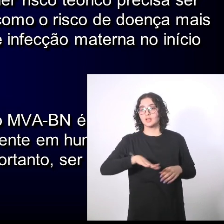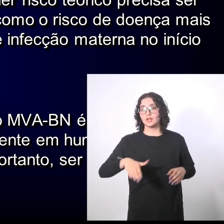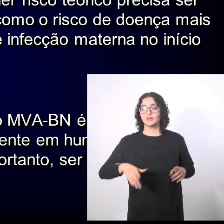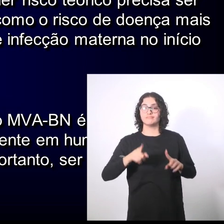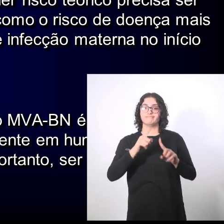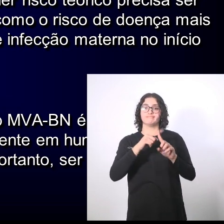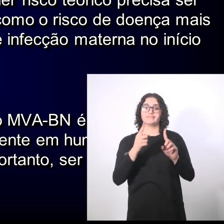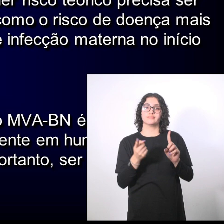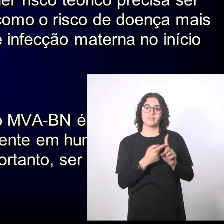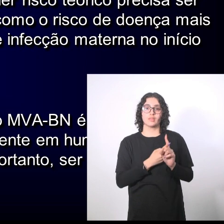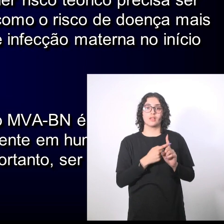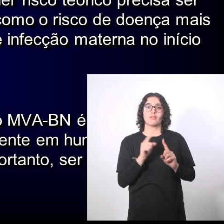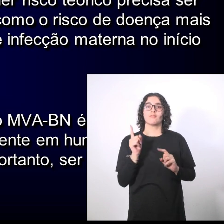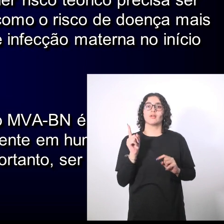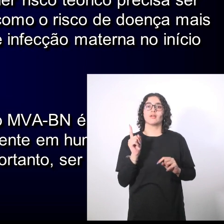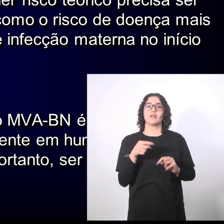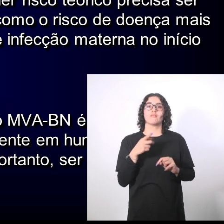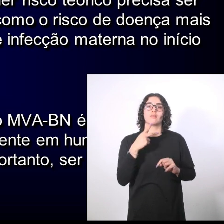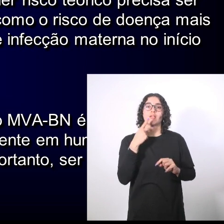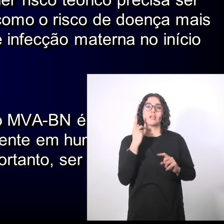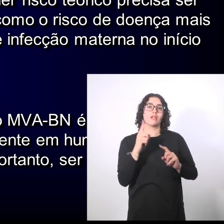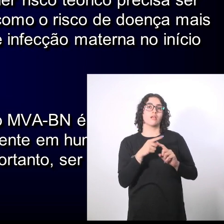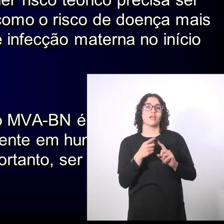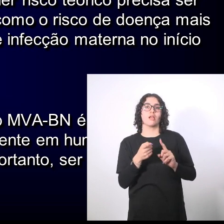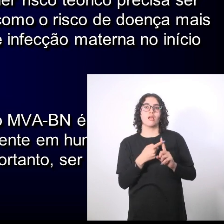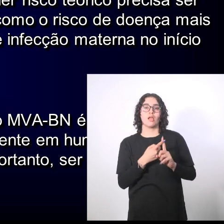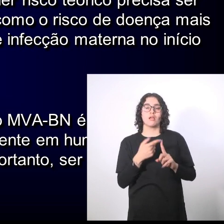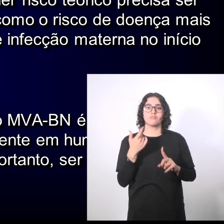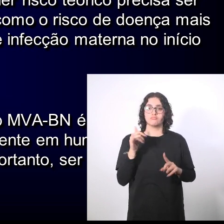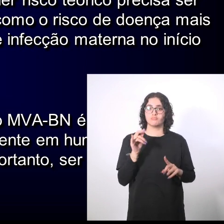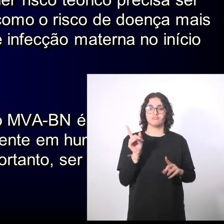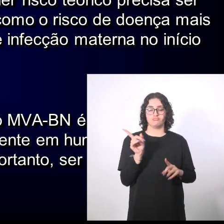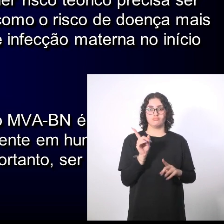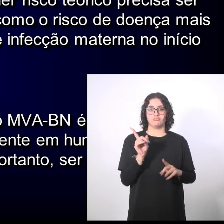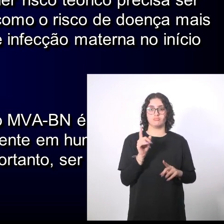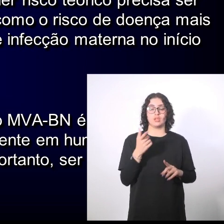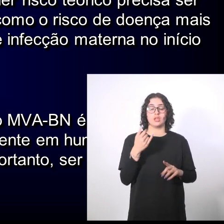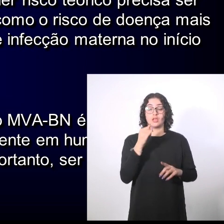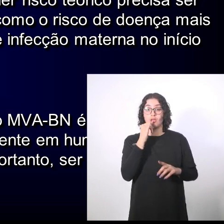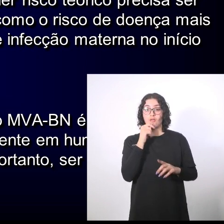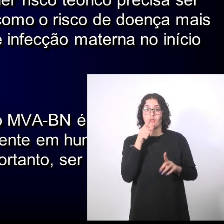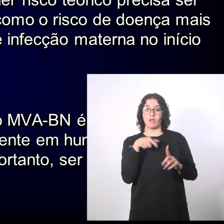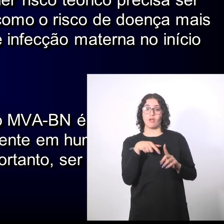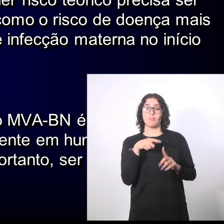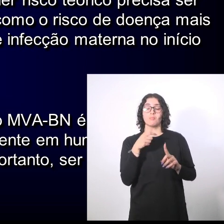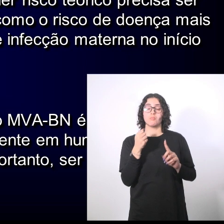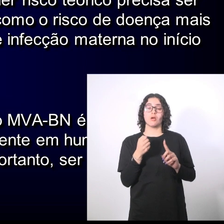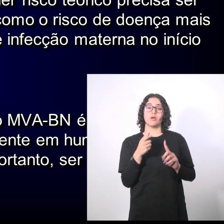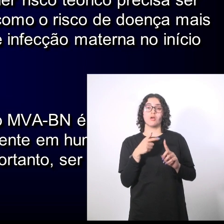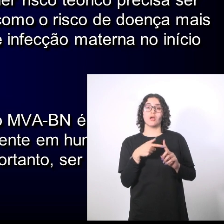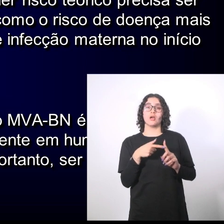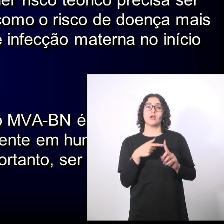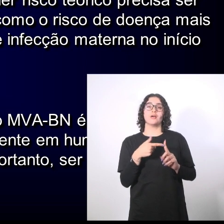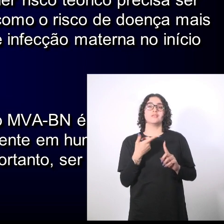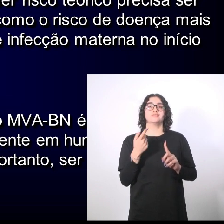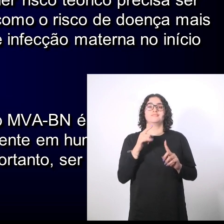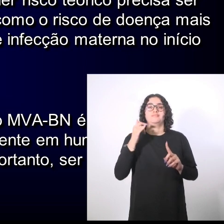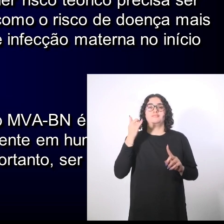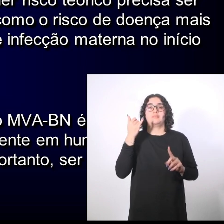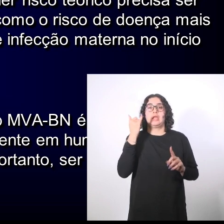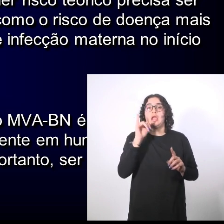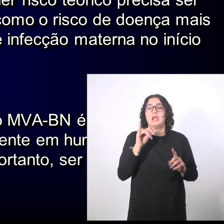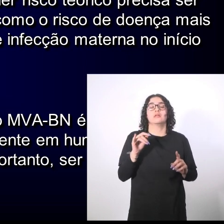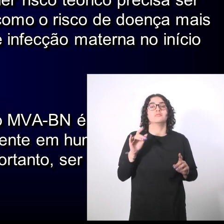não é contraindicada na gestação. Então, apesar de não ter uma indicação formal, isso não significa que ela seja